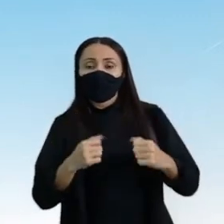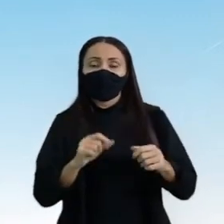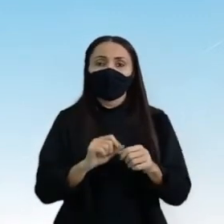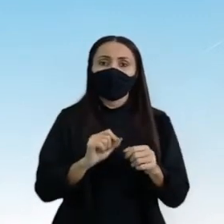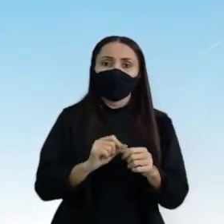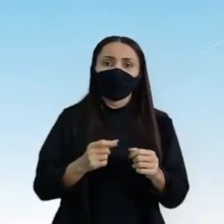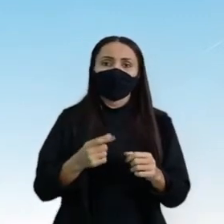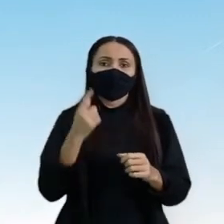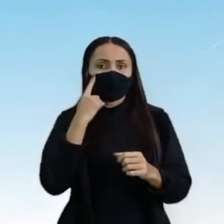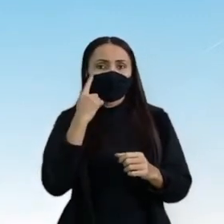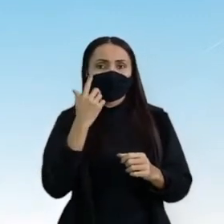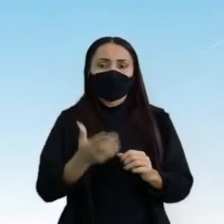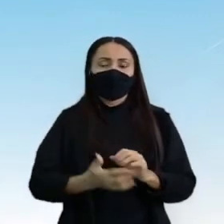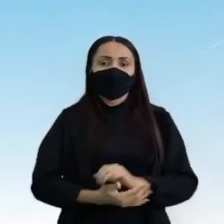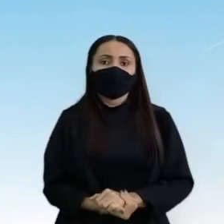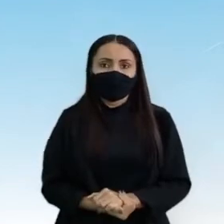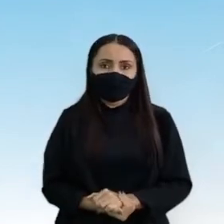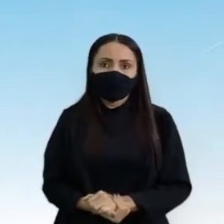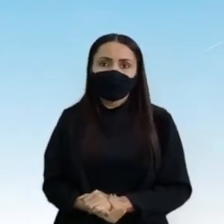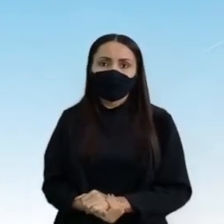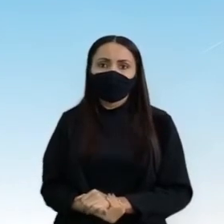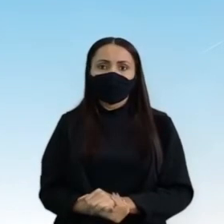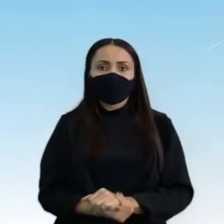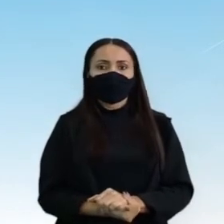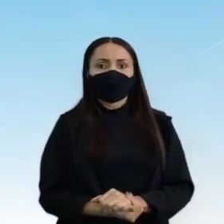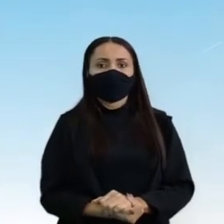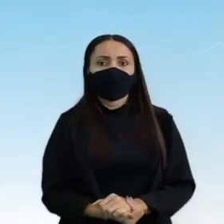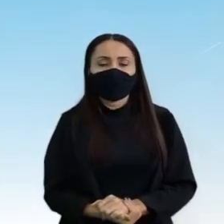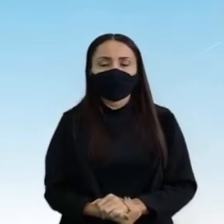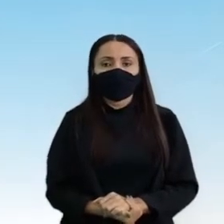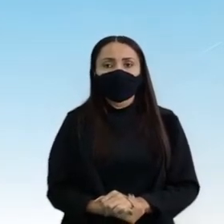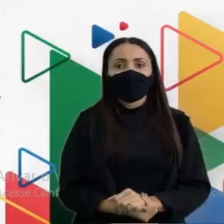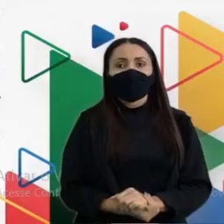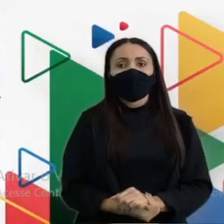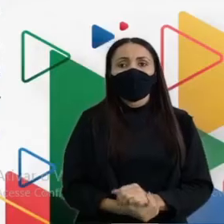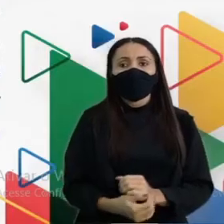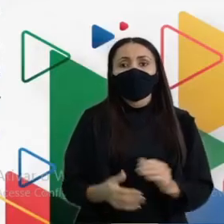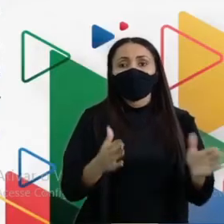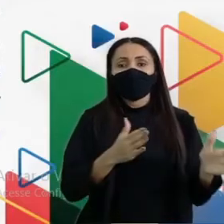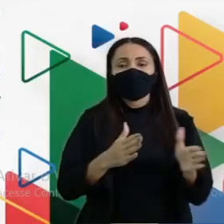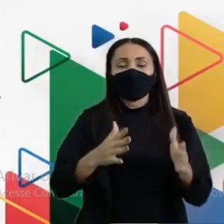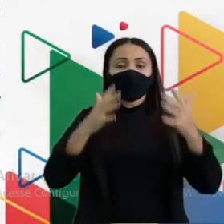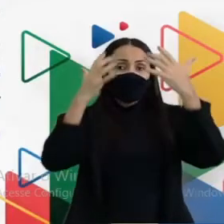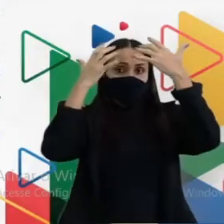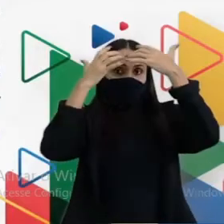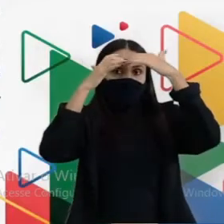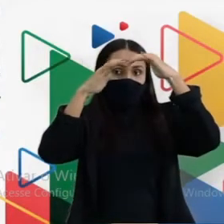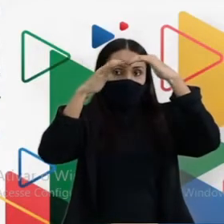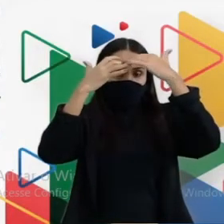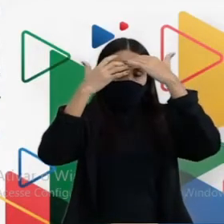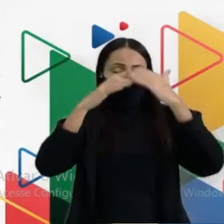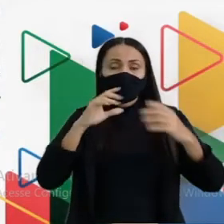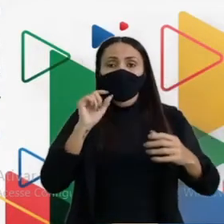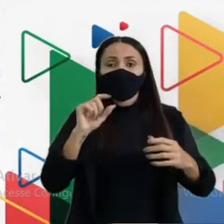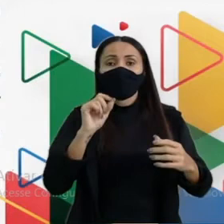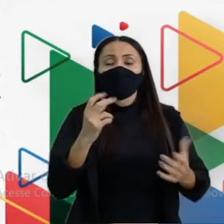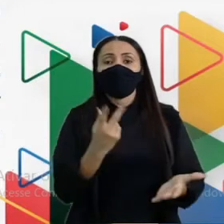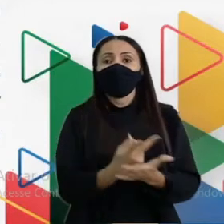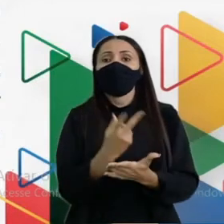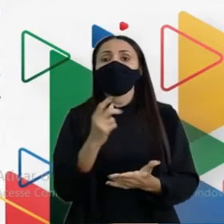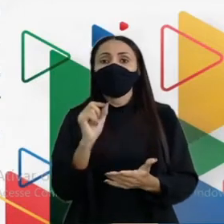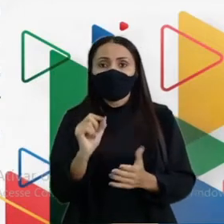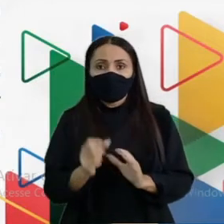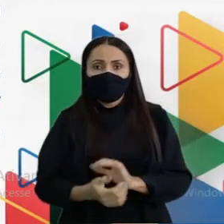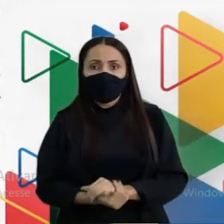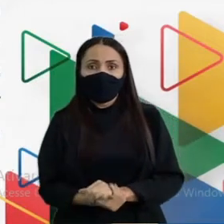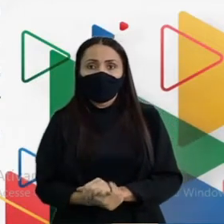fazer. Olha aí, a nível pulmonar. Mas será que tem mais? Sim, a nível cerebral. O que é que acontece a nível